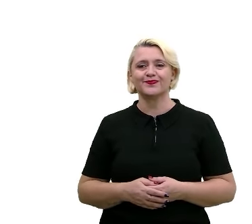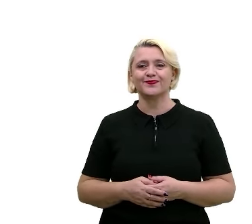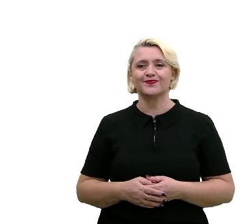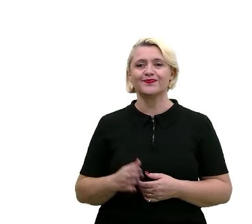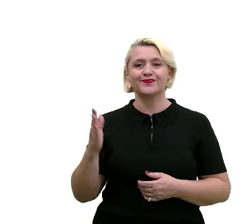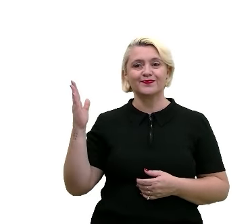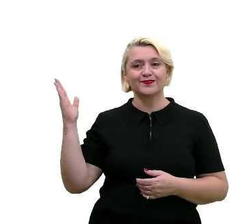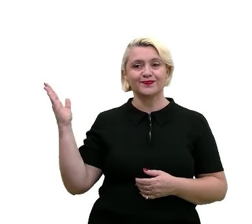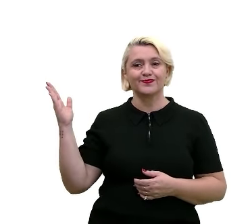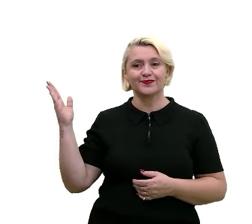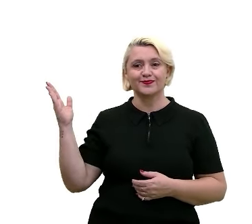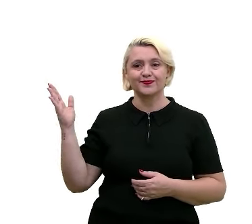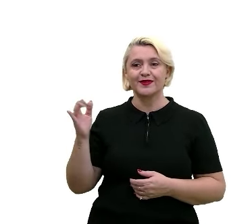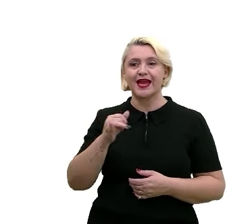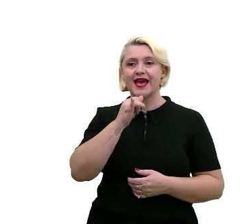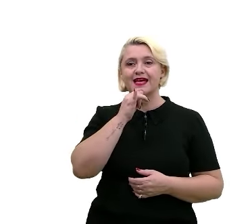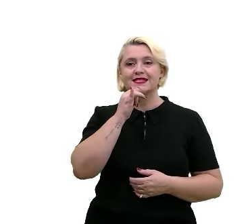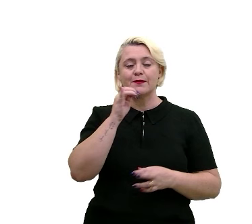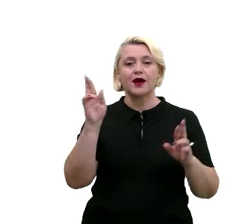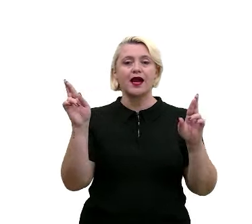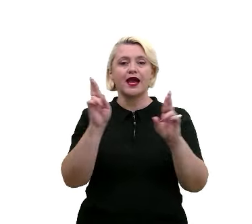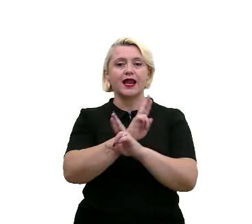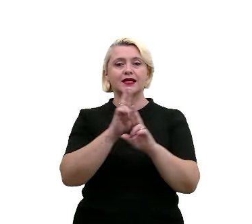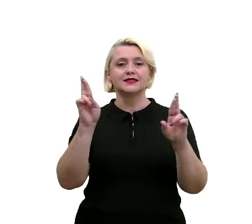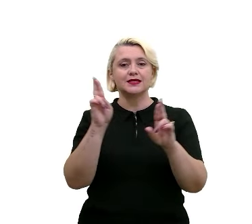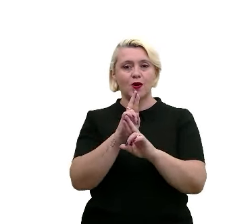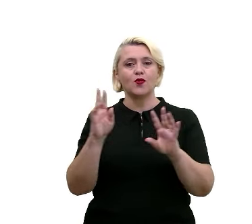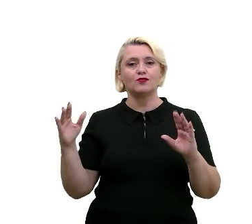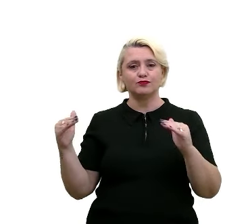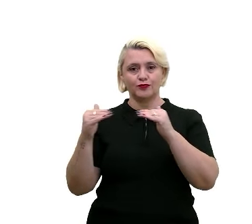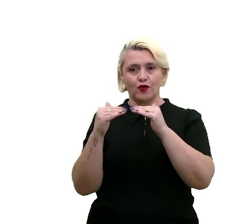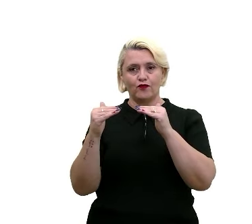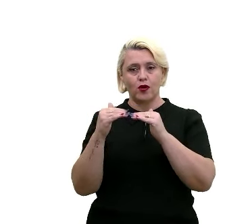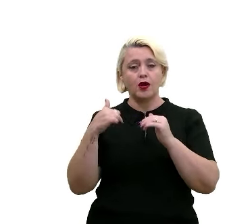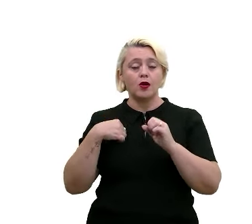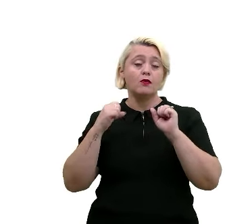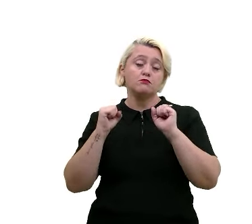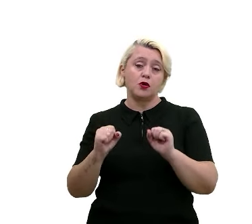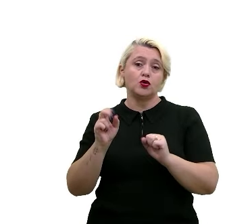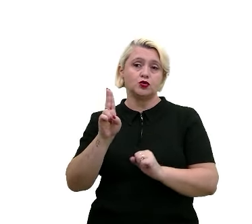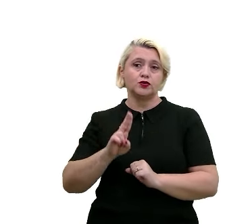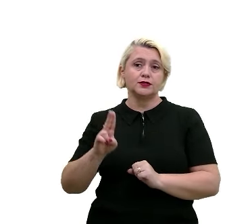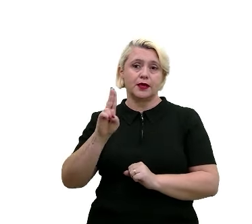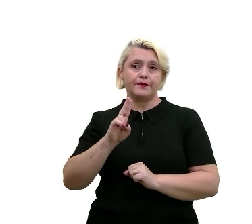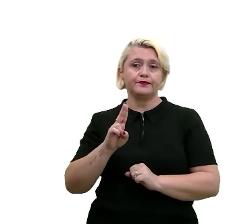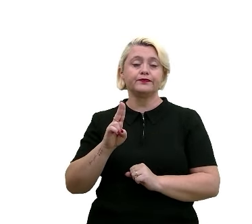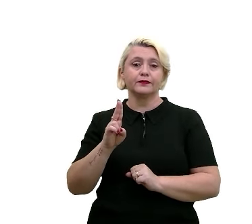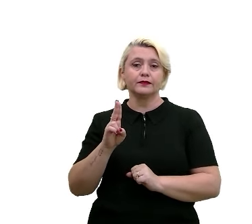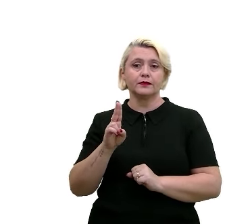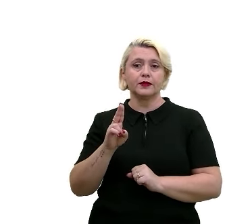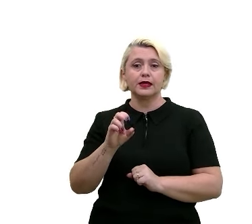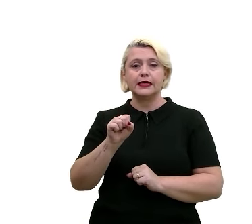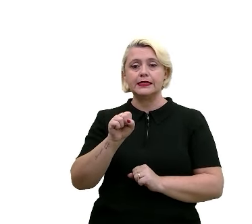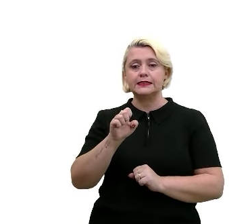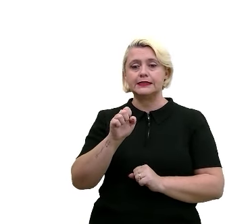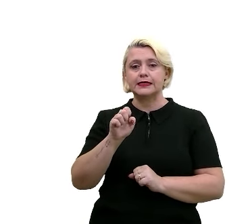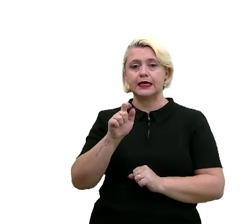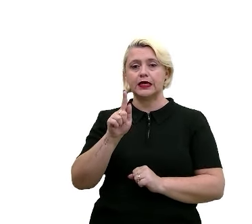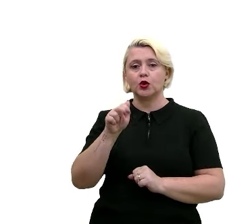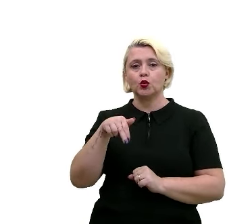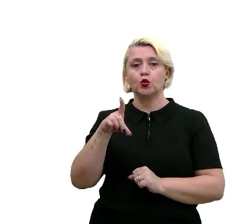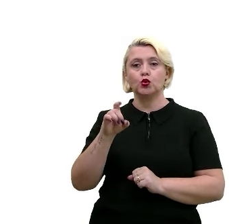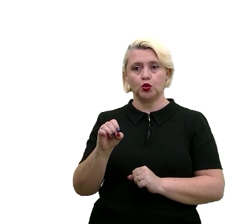Aqui está o exemplo da relação de conformidade, que eu poderia ter usado. Segundo estudos recentes, o